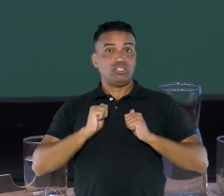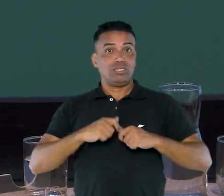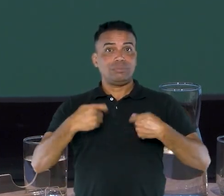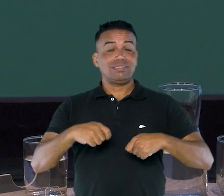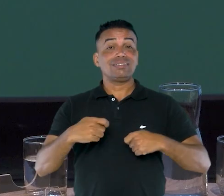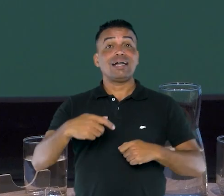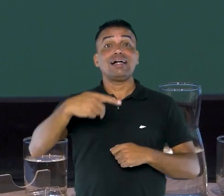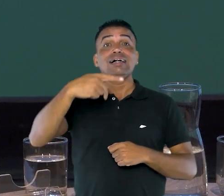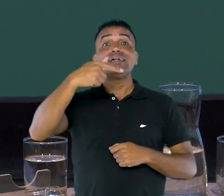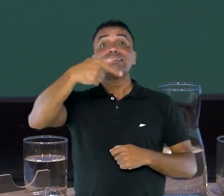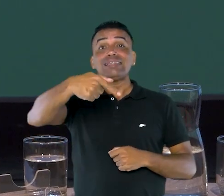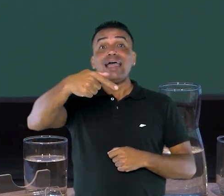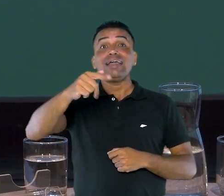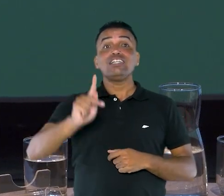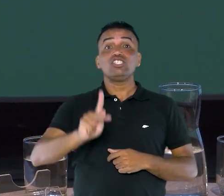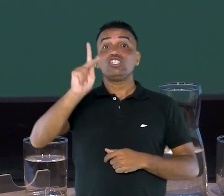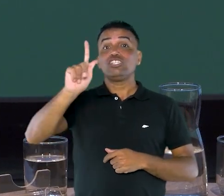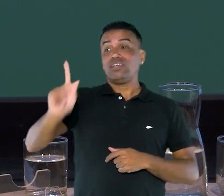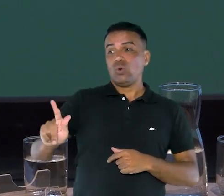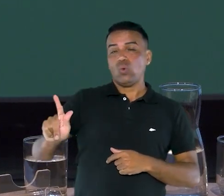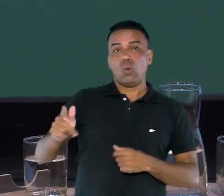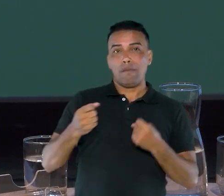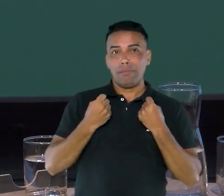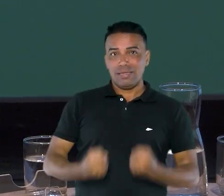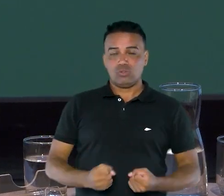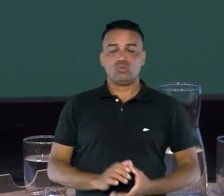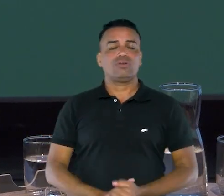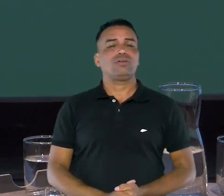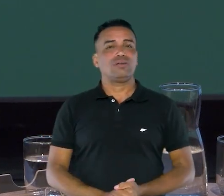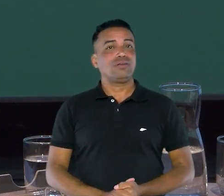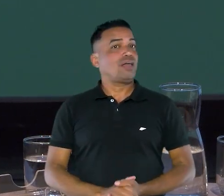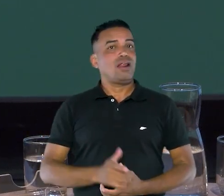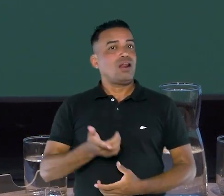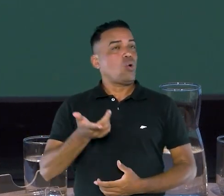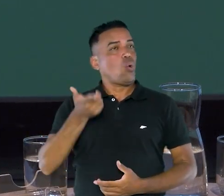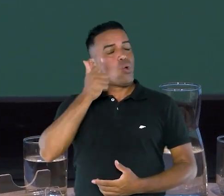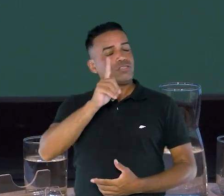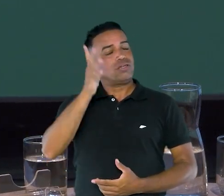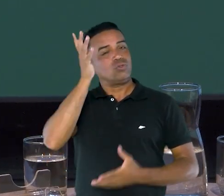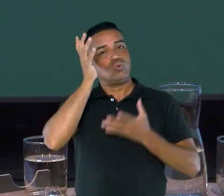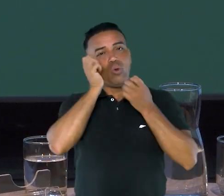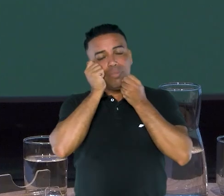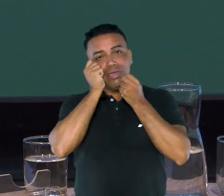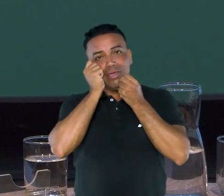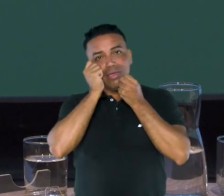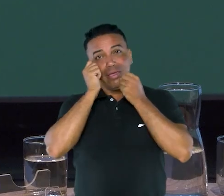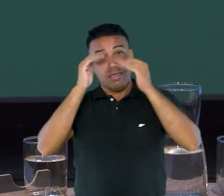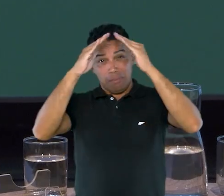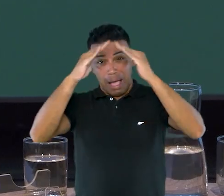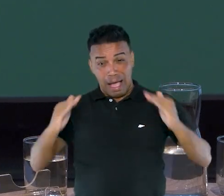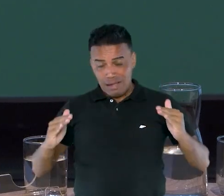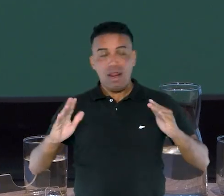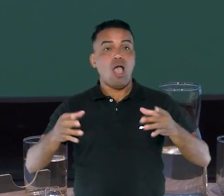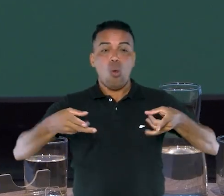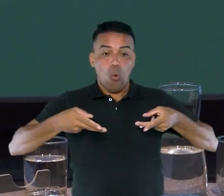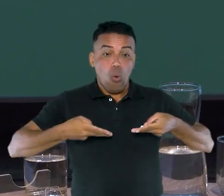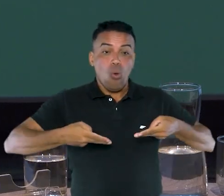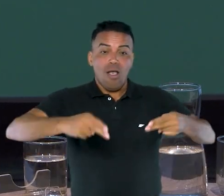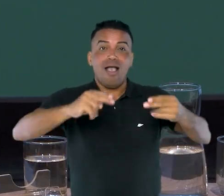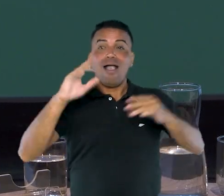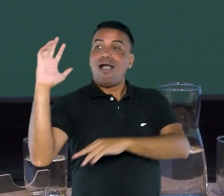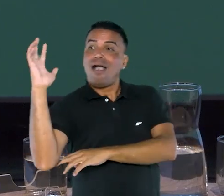máximo, tem que ter 7 quilos. E ela conseguia dormir nem em barraca, ela dormia numa rede,